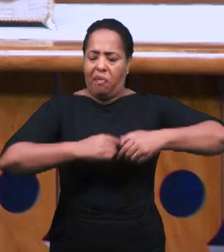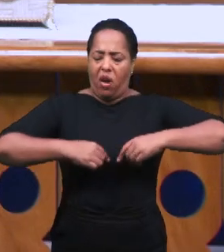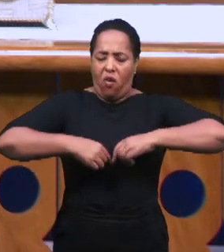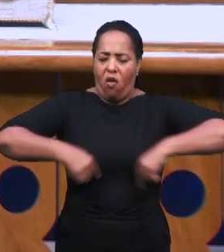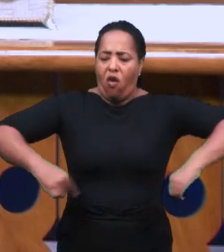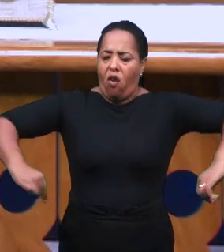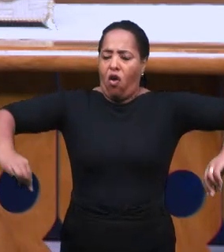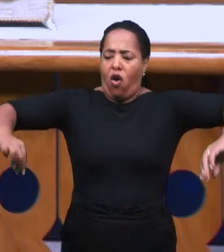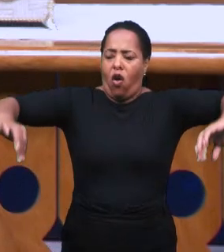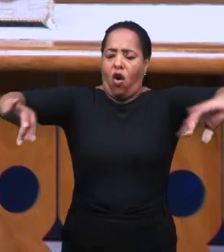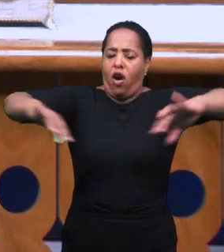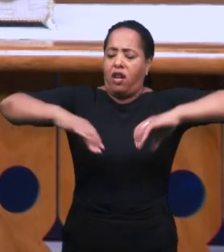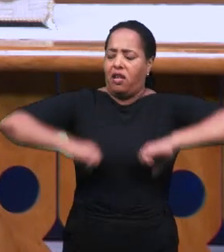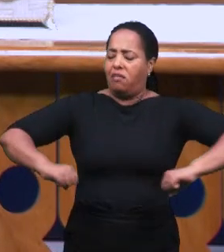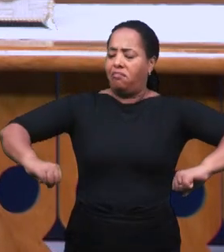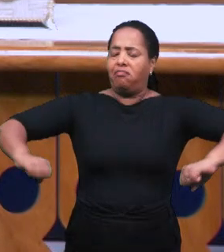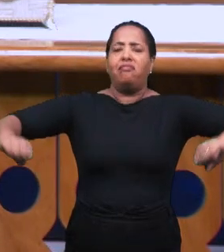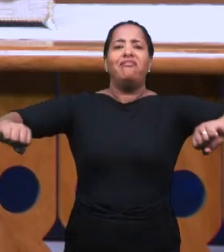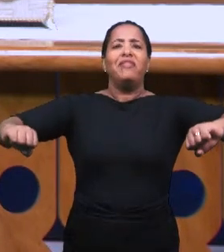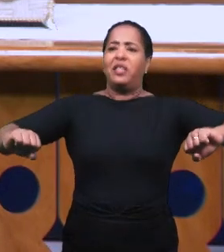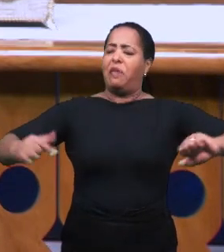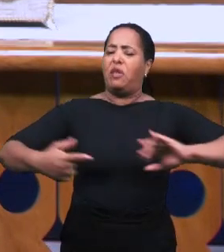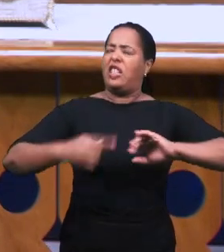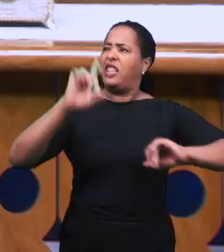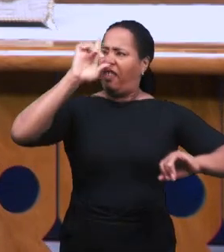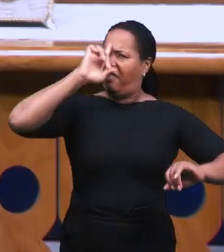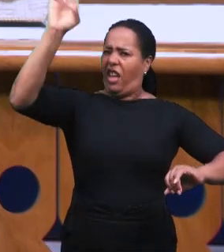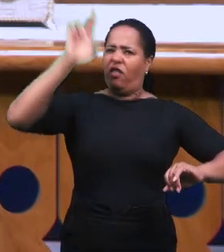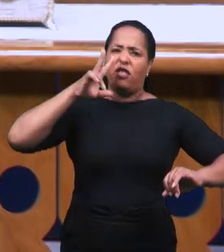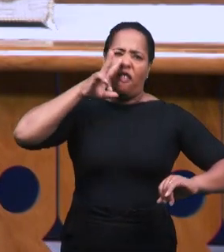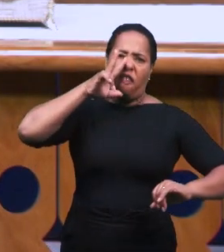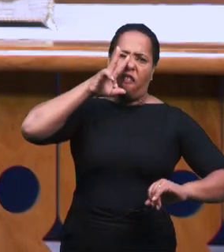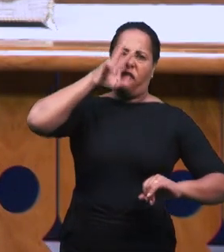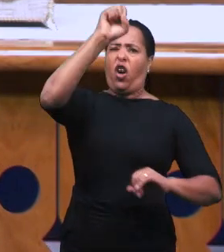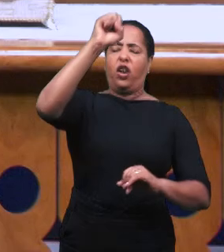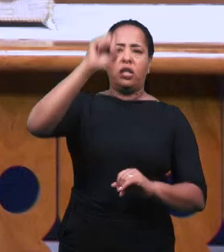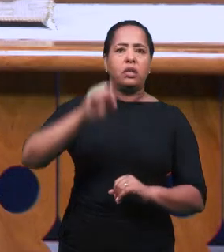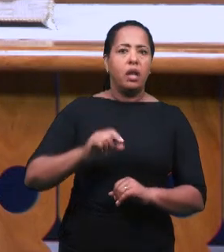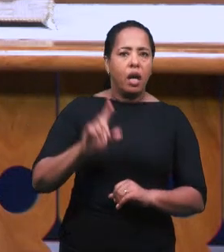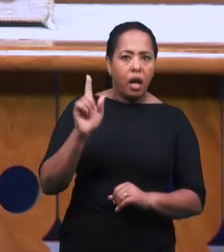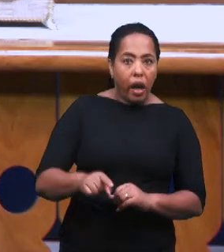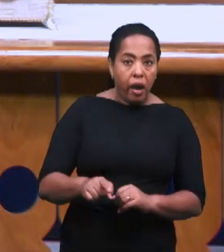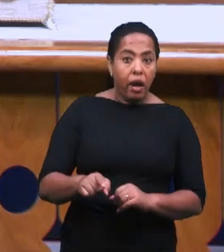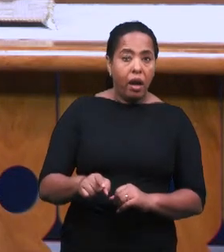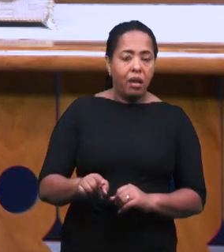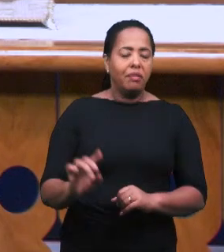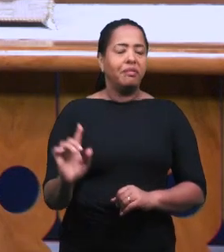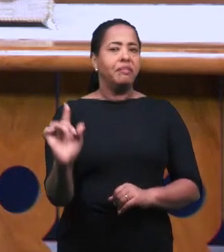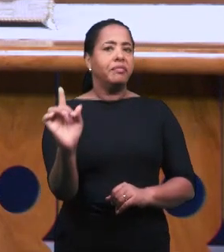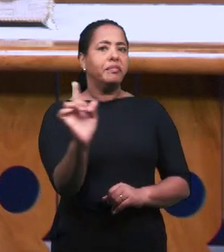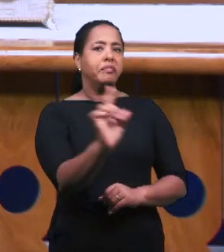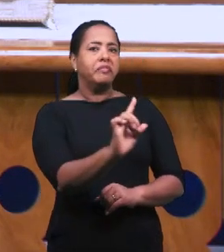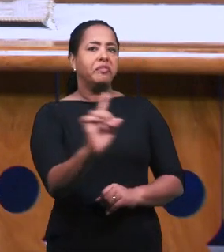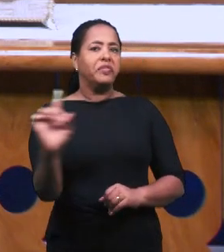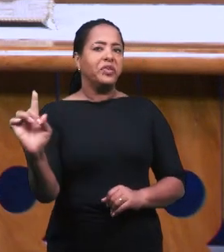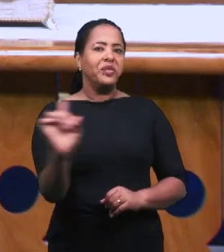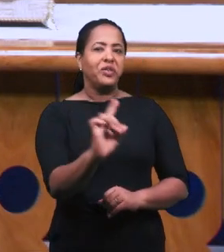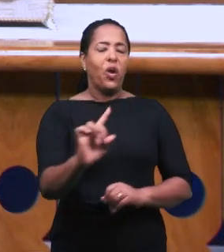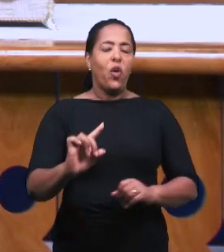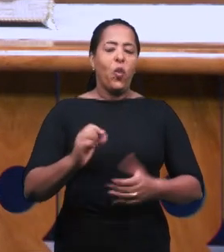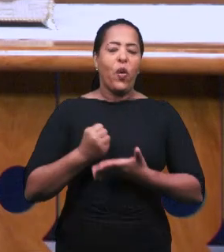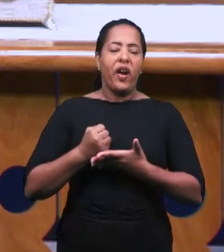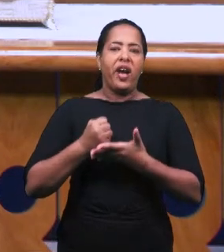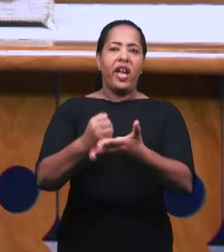em torno aqui para dizer que Deus é forte, porque Ele está com a nossa igreja. Não, as armas, quem está dando